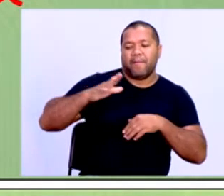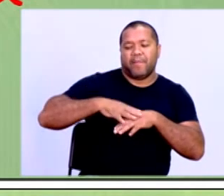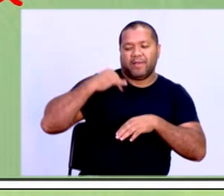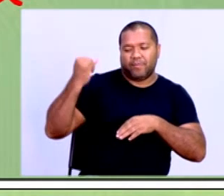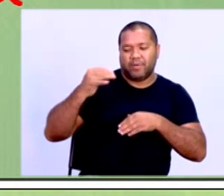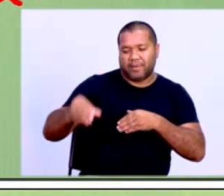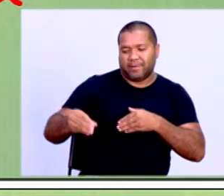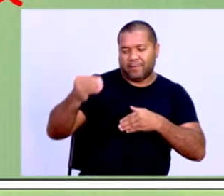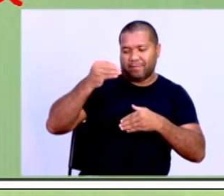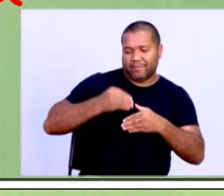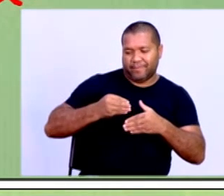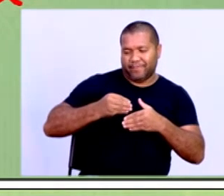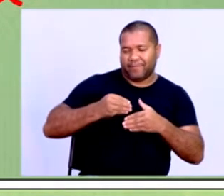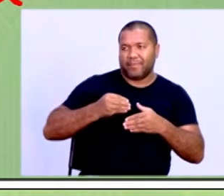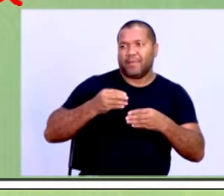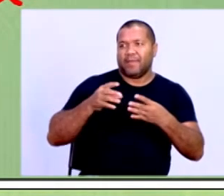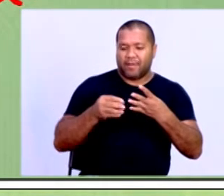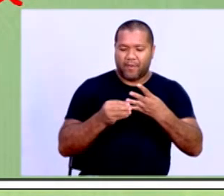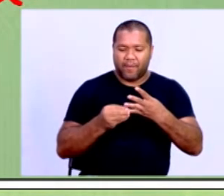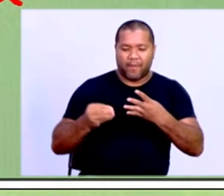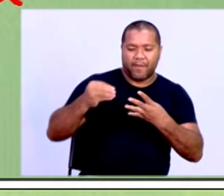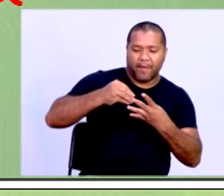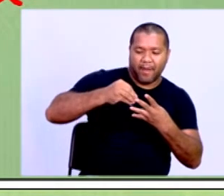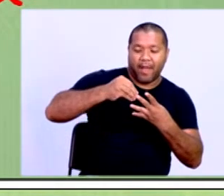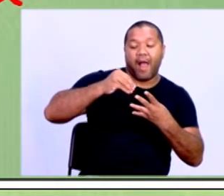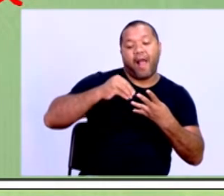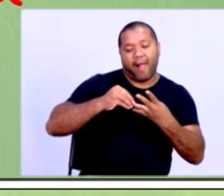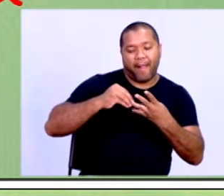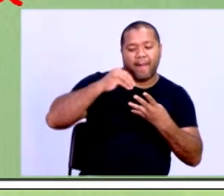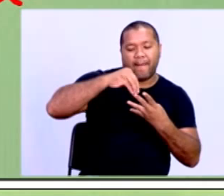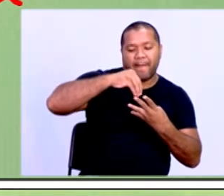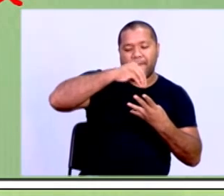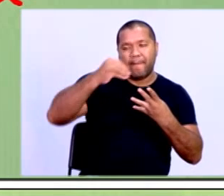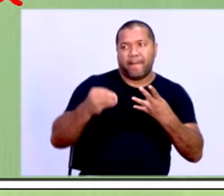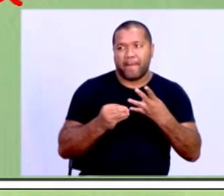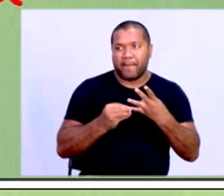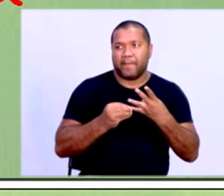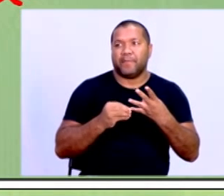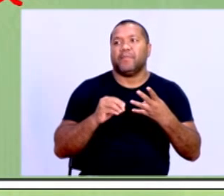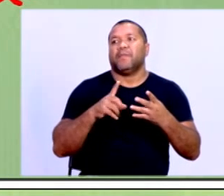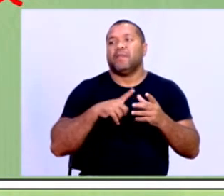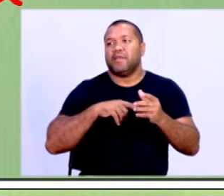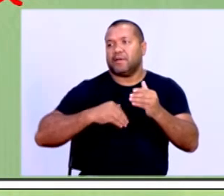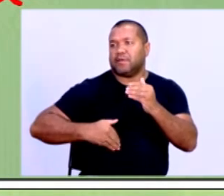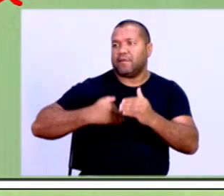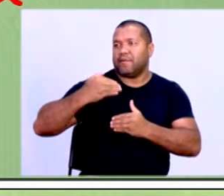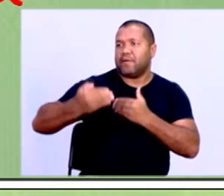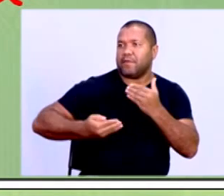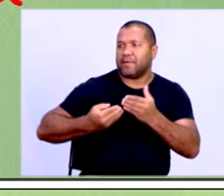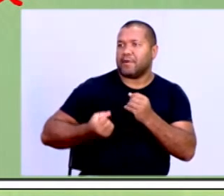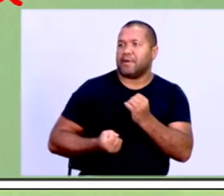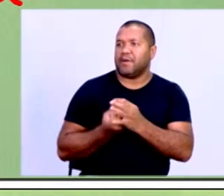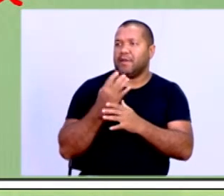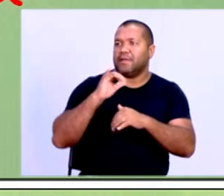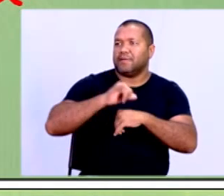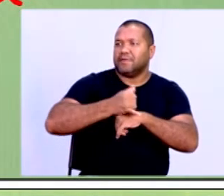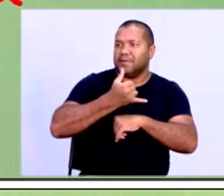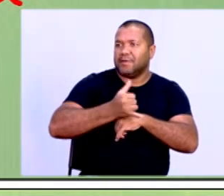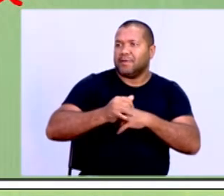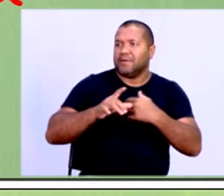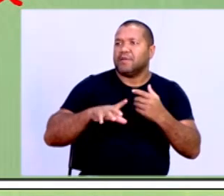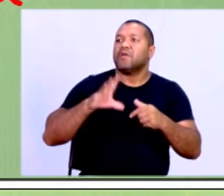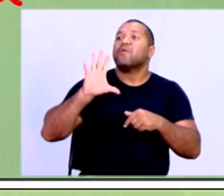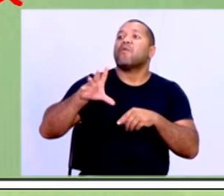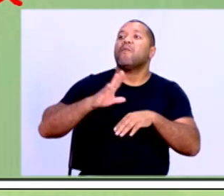passa aqui essa prioridade dessa funcionalidade para primeira prioridade. E assim eles vão escolhendo quais são as